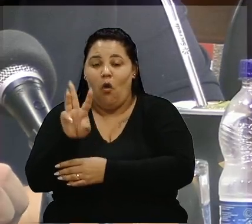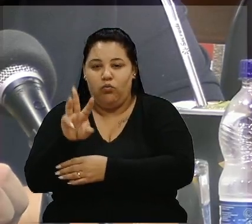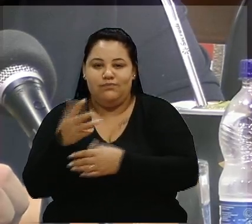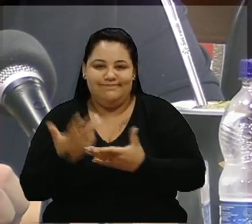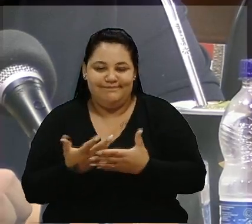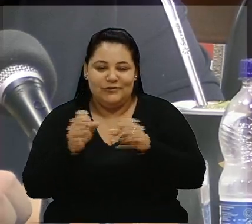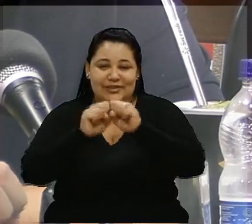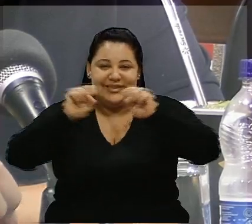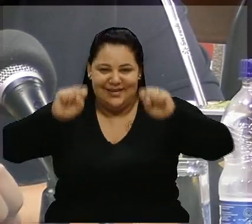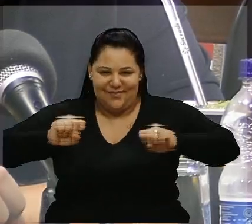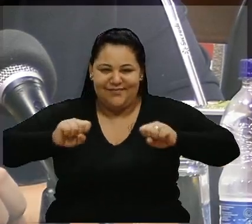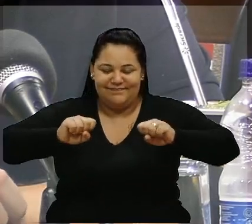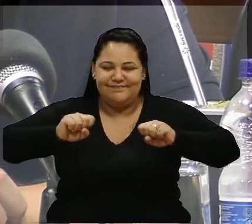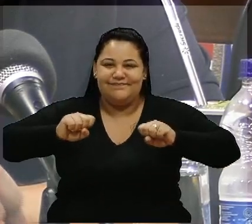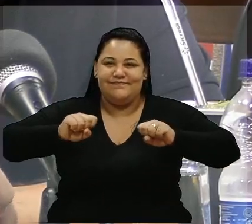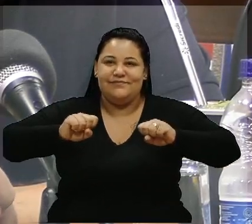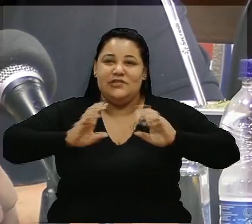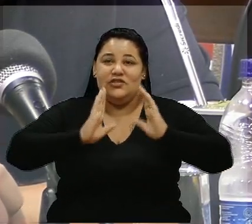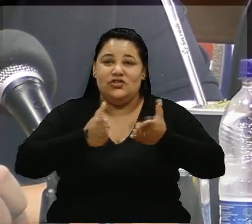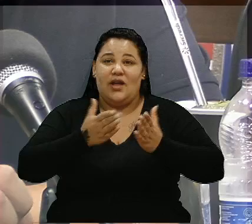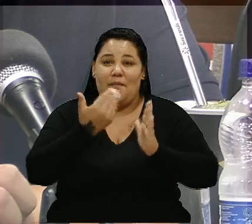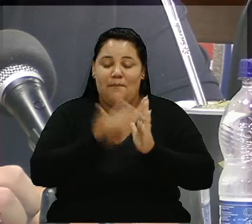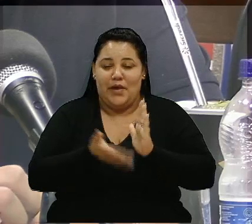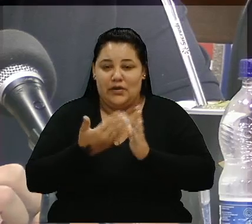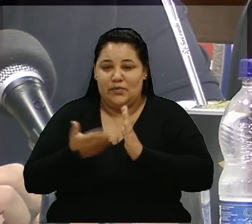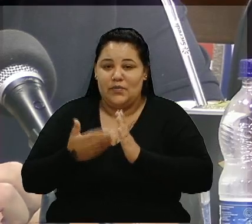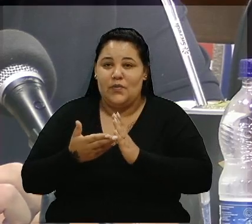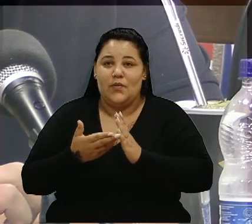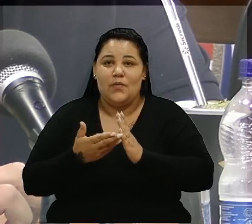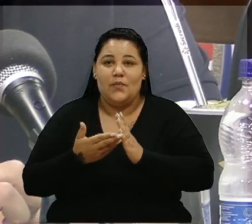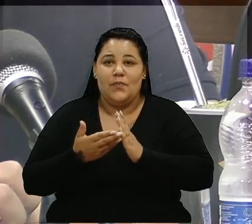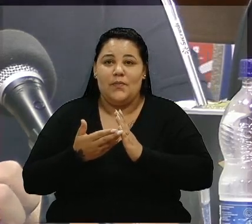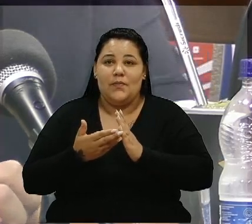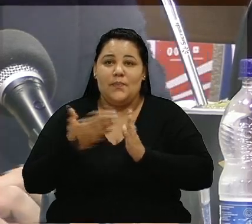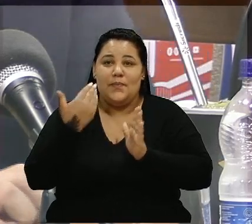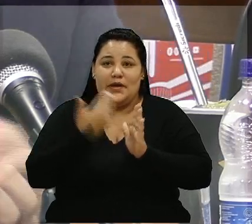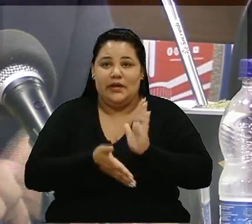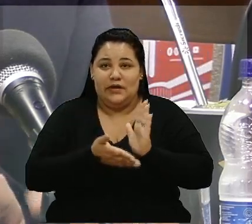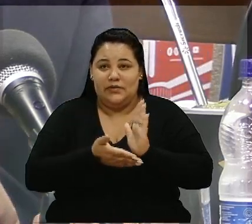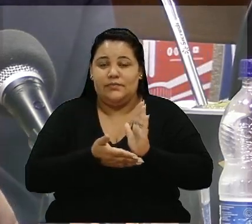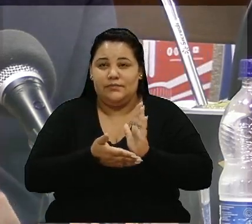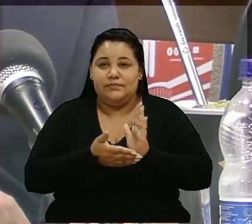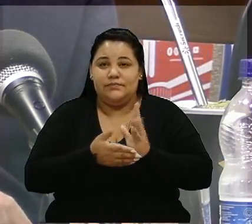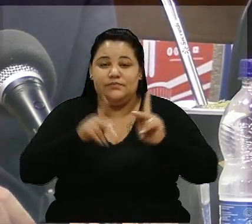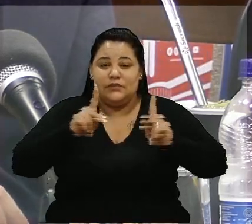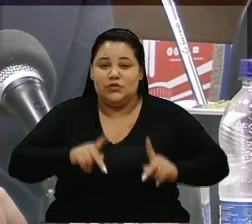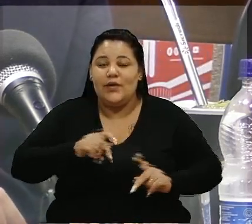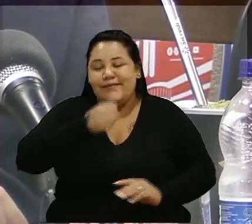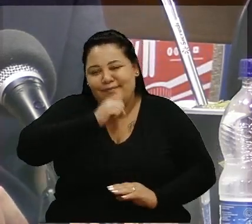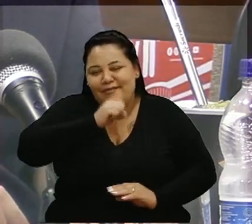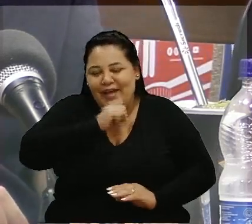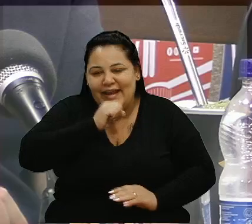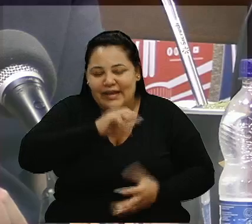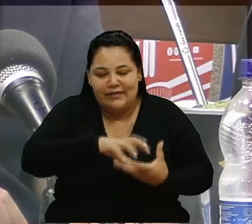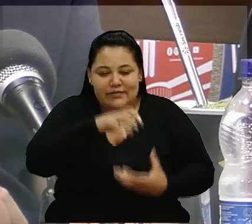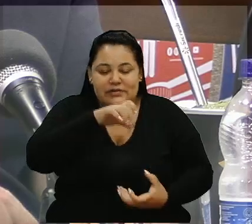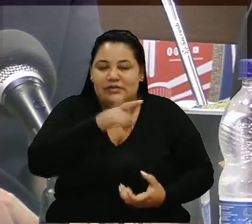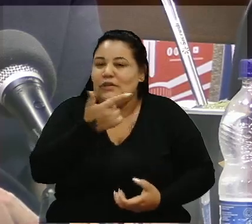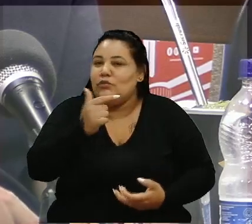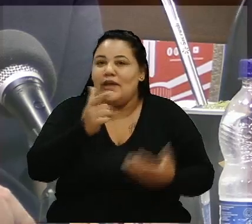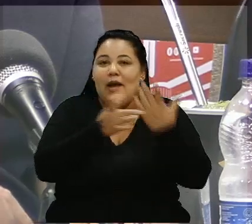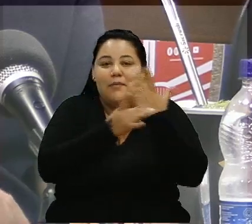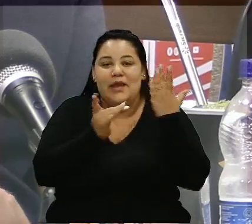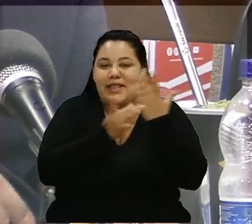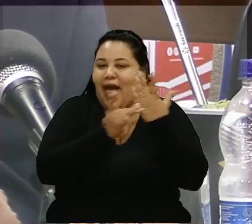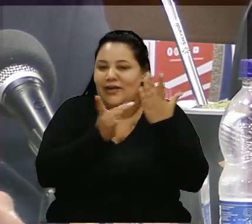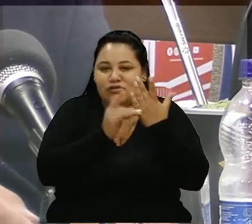já existem pessoas que perderam a sua carteira de motorista, porque são pessoas idosas e não têm essa habilidade de mexer